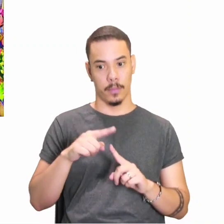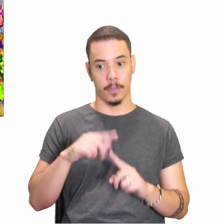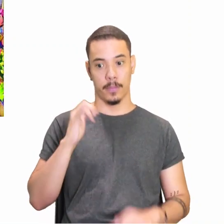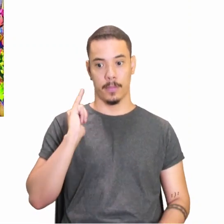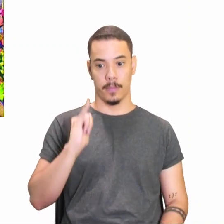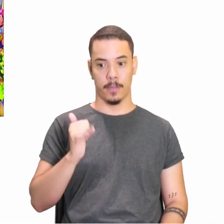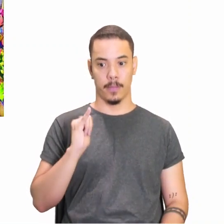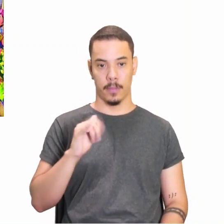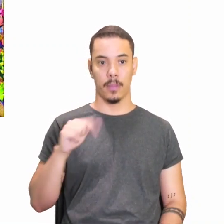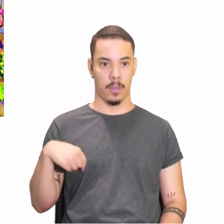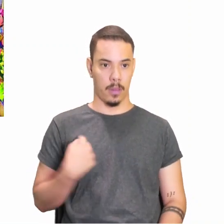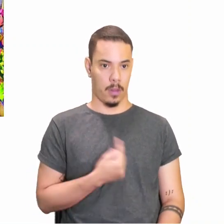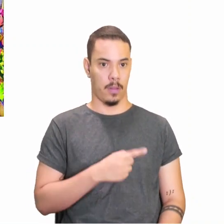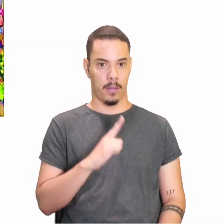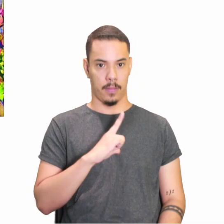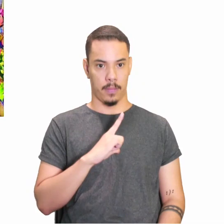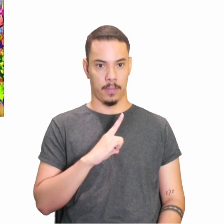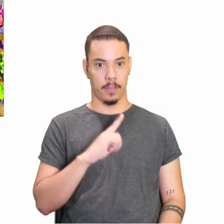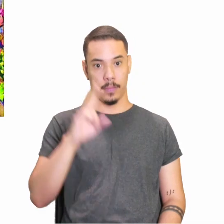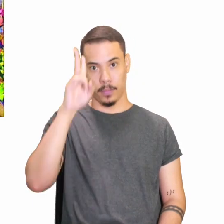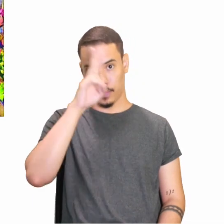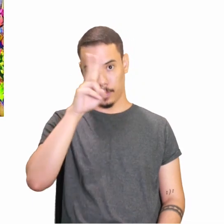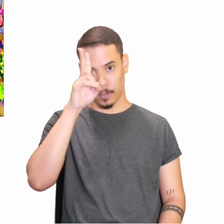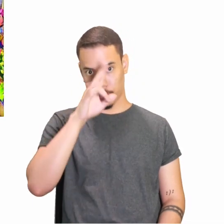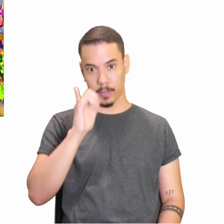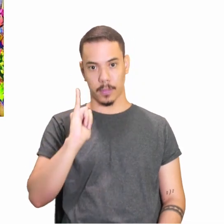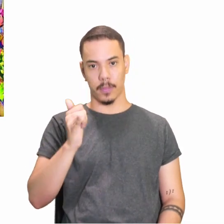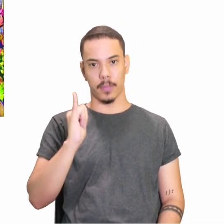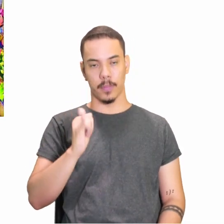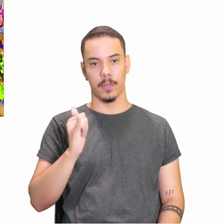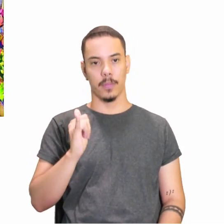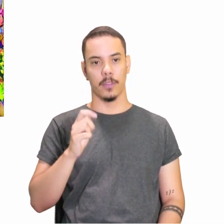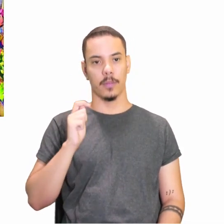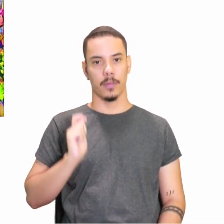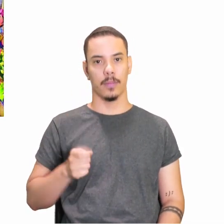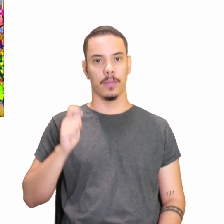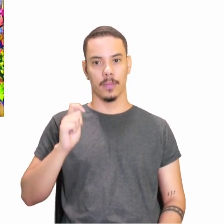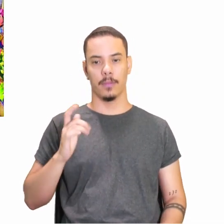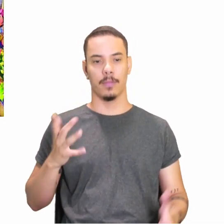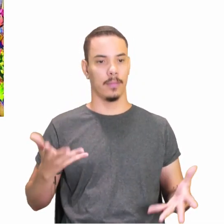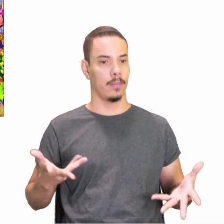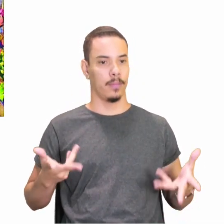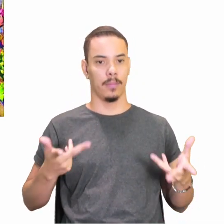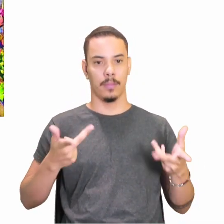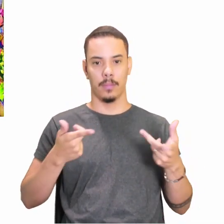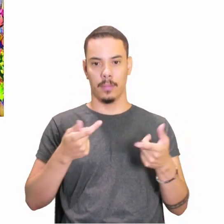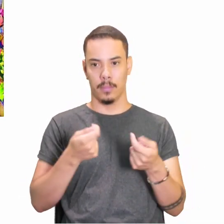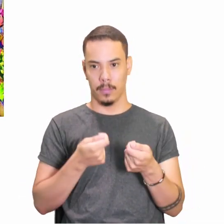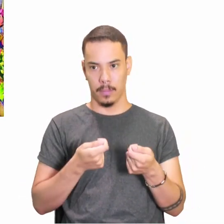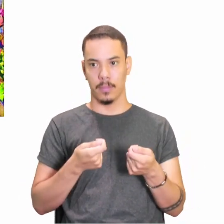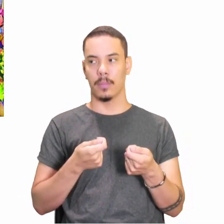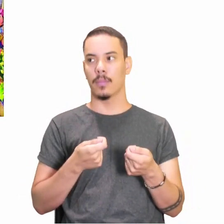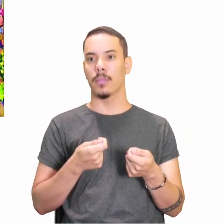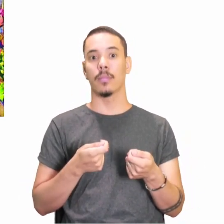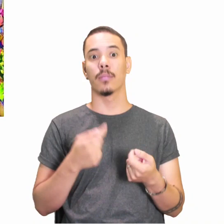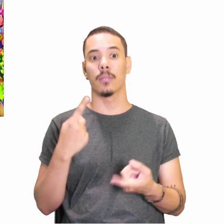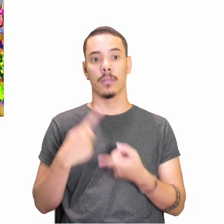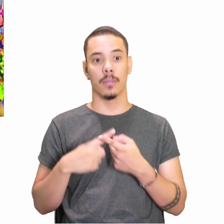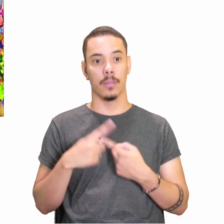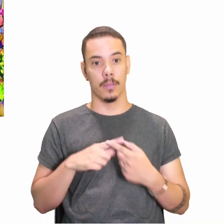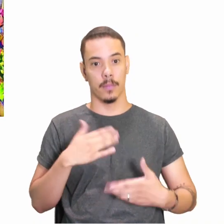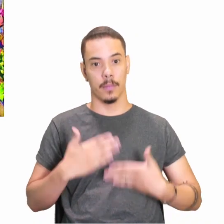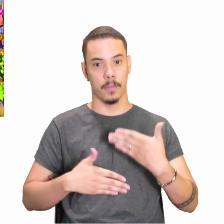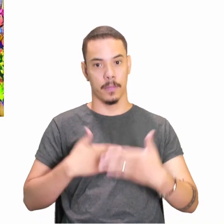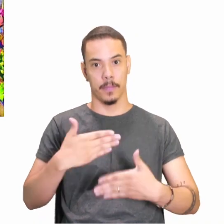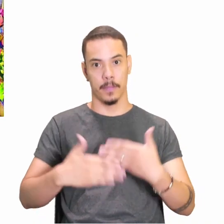Nós vamos ter, olha só, os contos de fada, né? Que são os contos maravilhosos. Os contos de fada são construídos